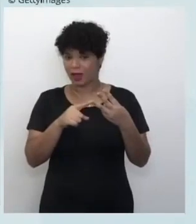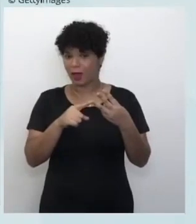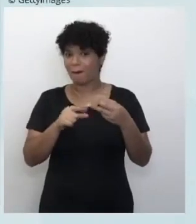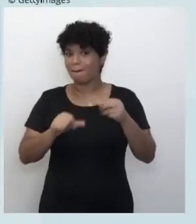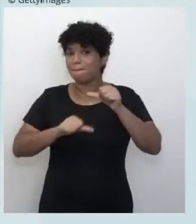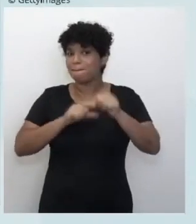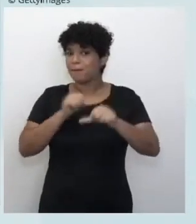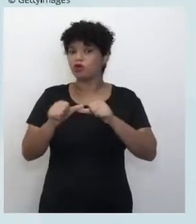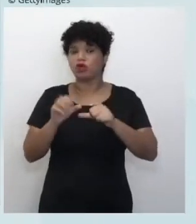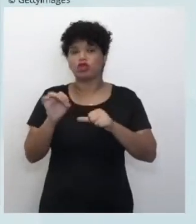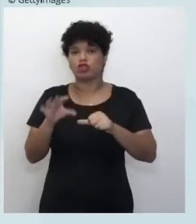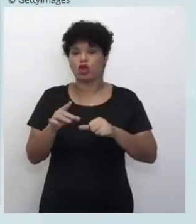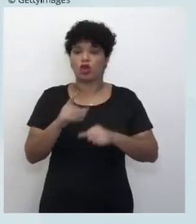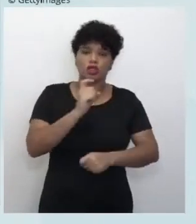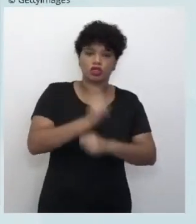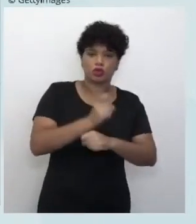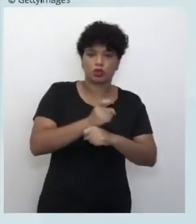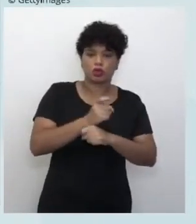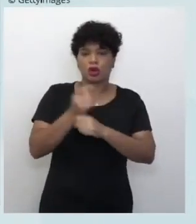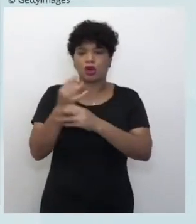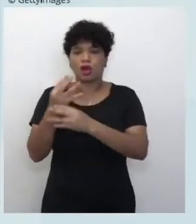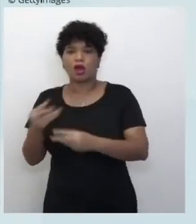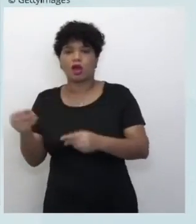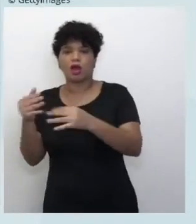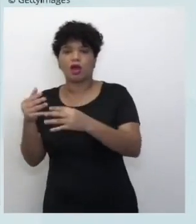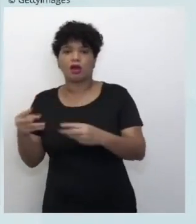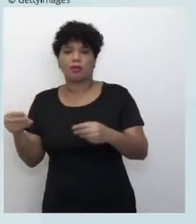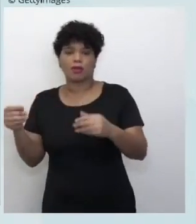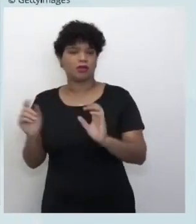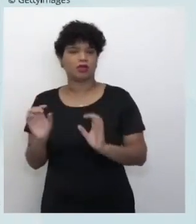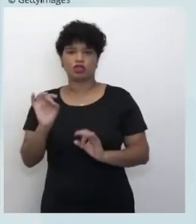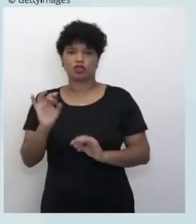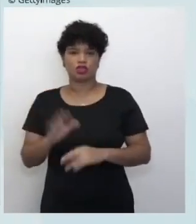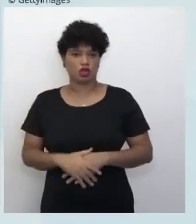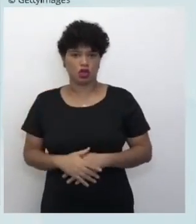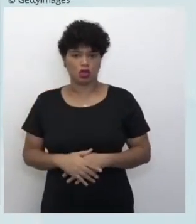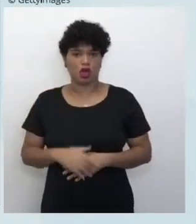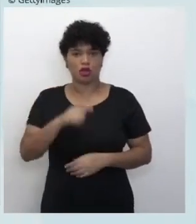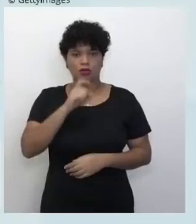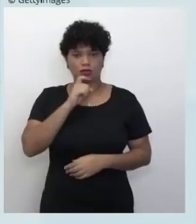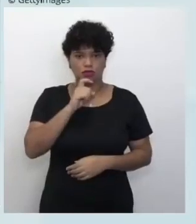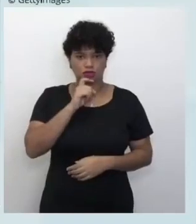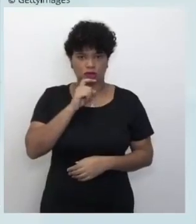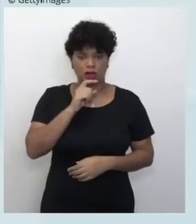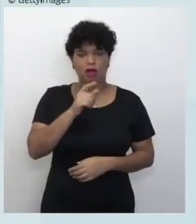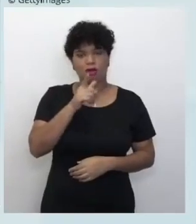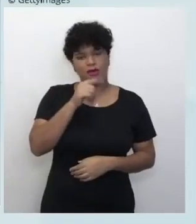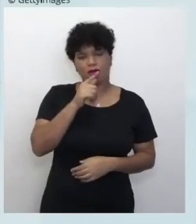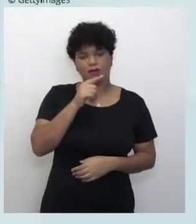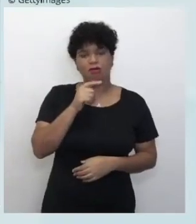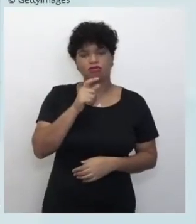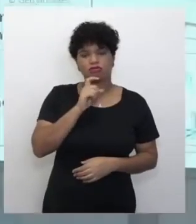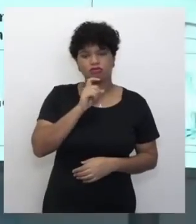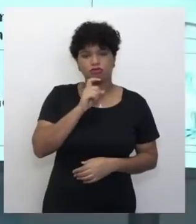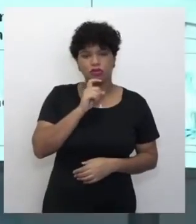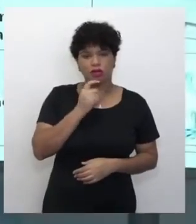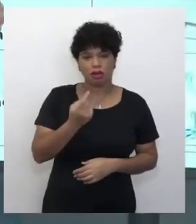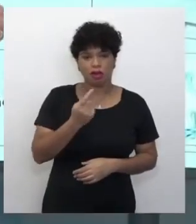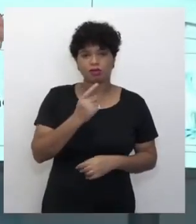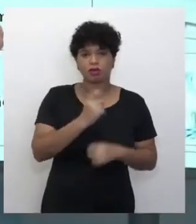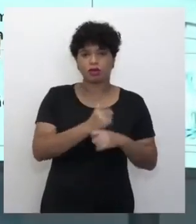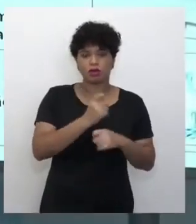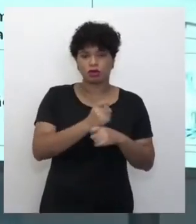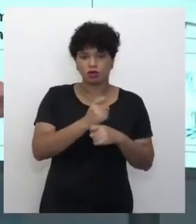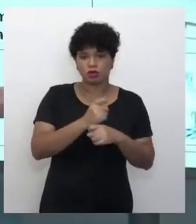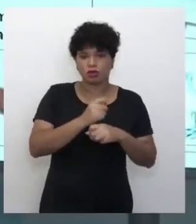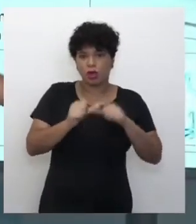de estado, né? O gelo mudou, está no estado sólido, mudou para o estado líquido, mas não ocorreu alteração na